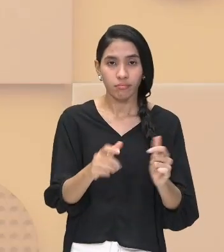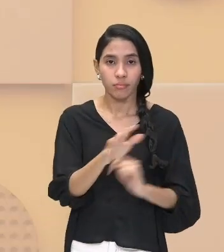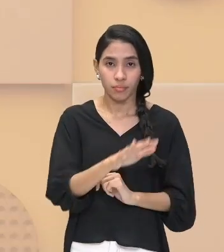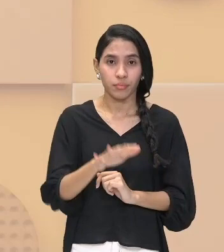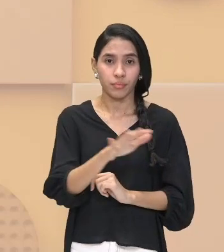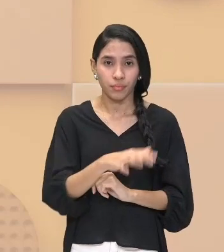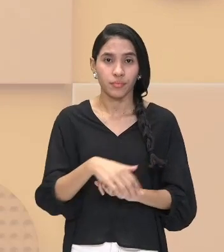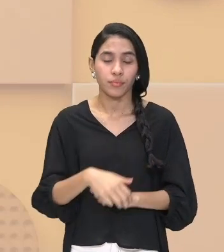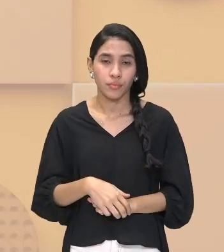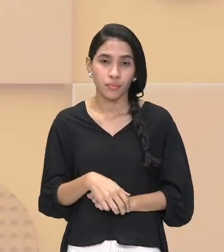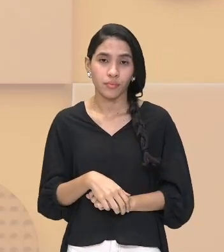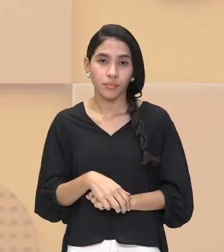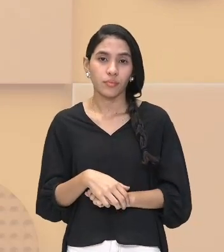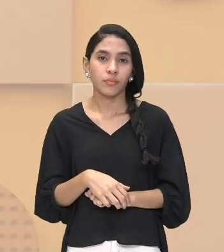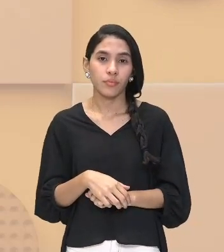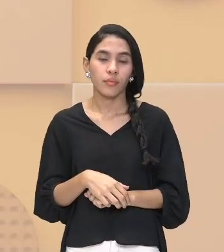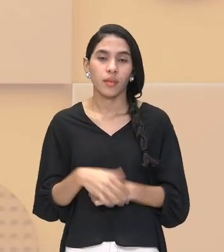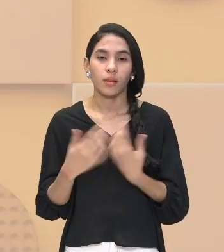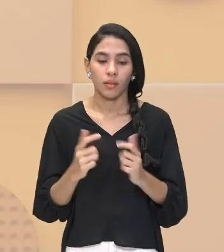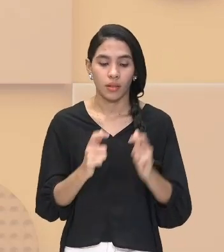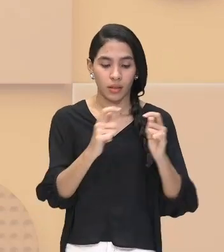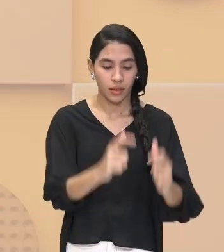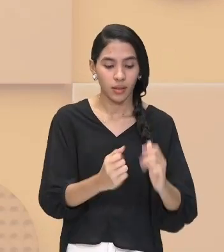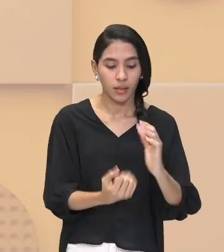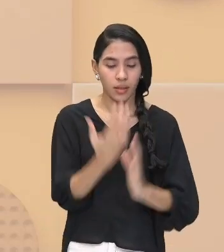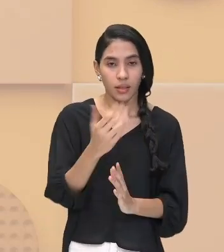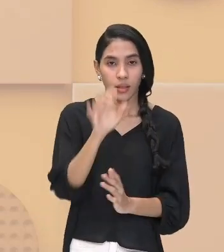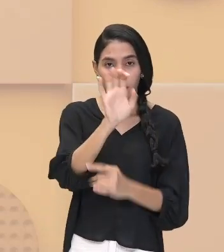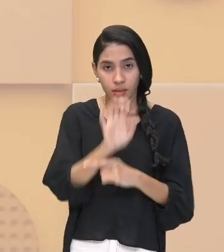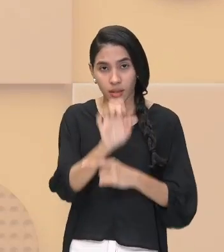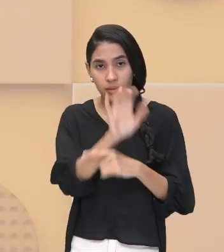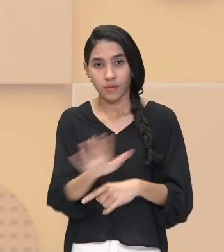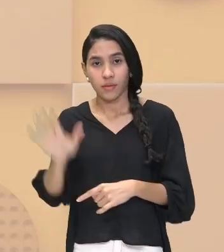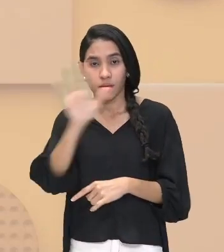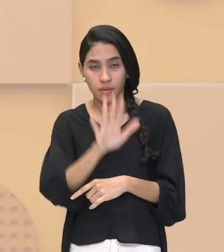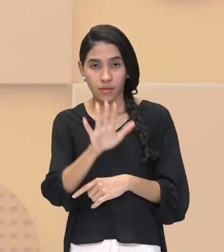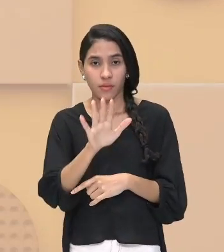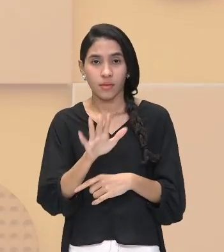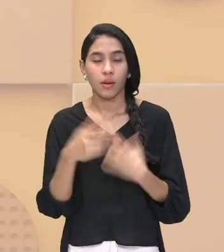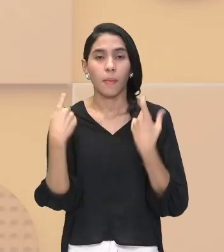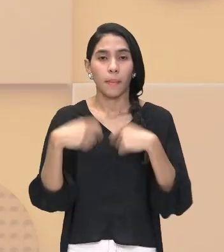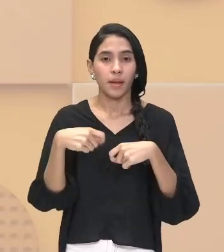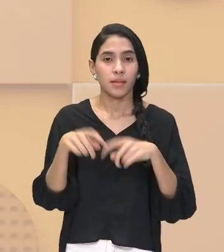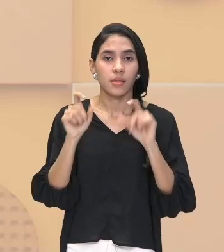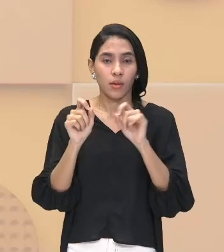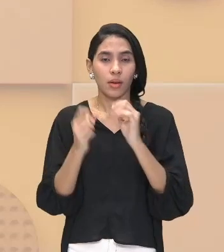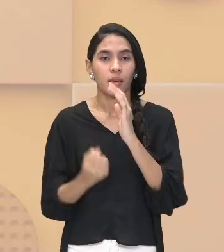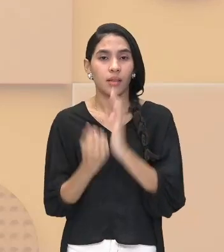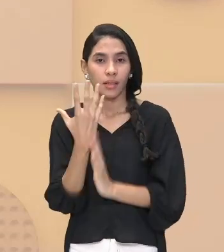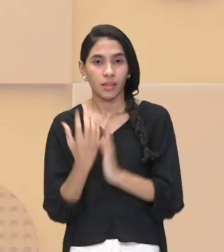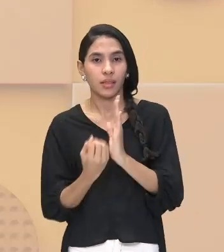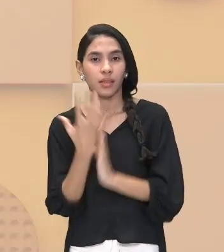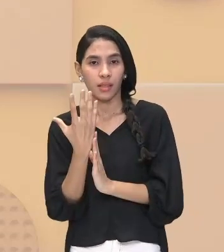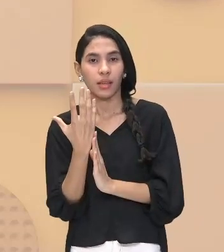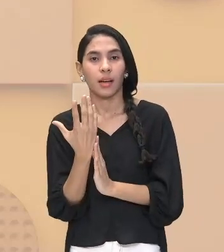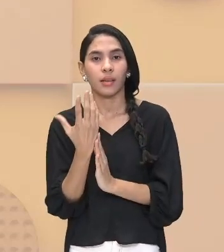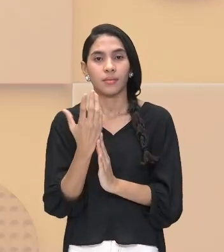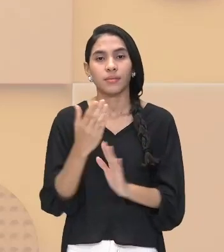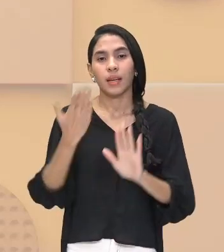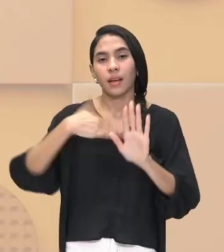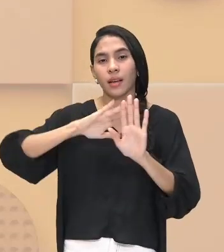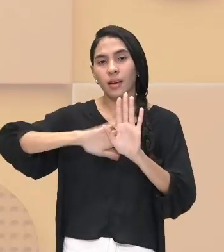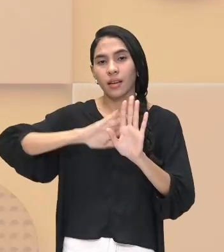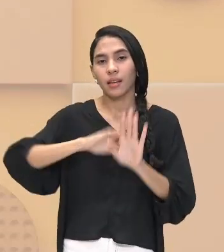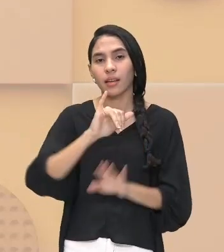região. Então, para se estabelecer um Estado nacional, precisa-se criar essa ideologia